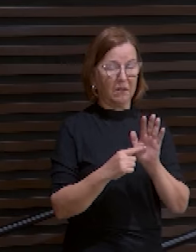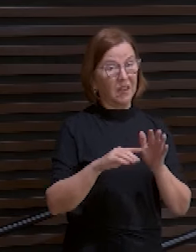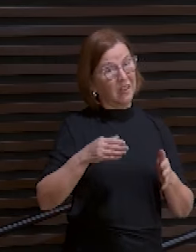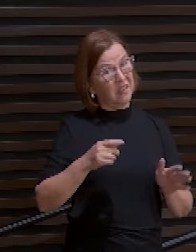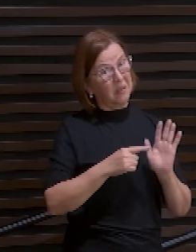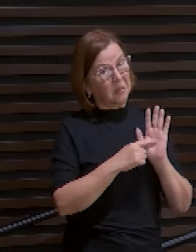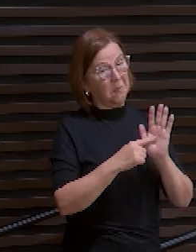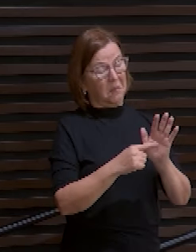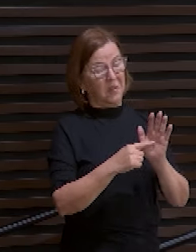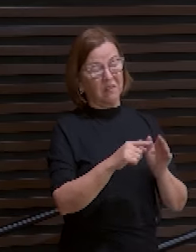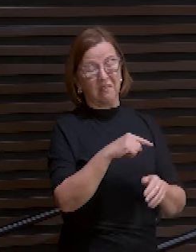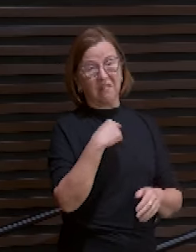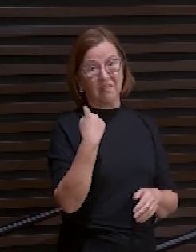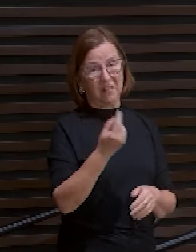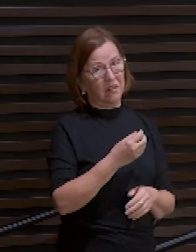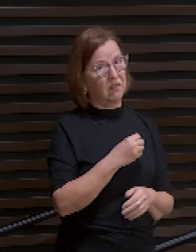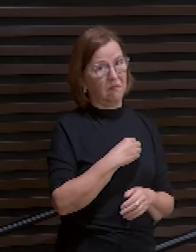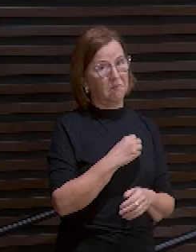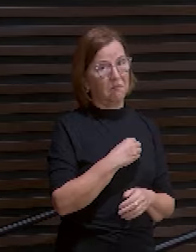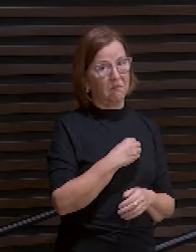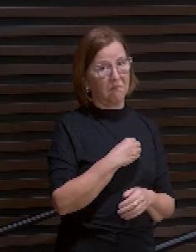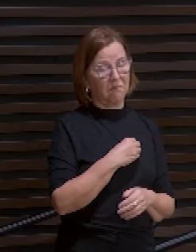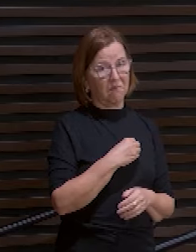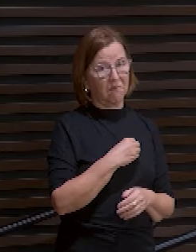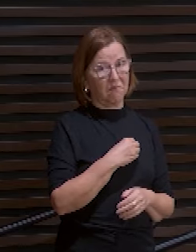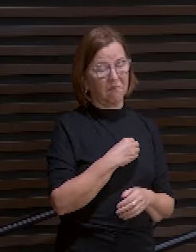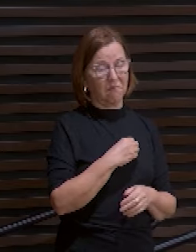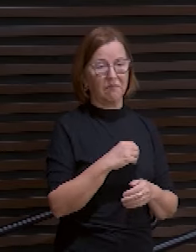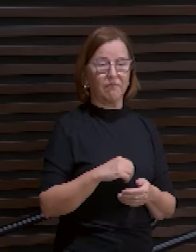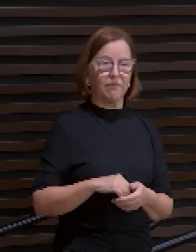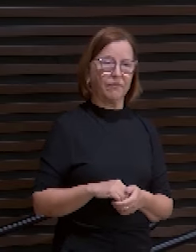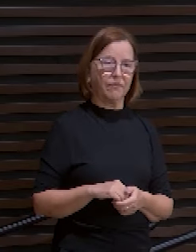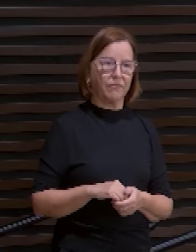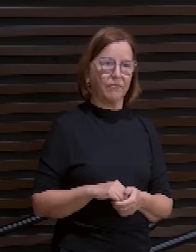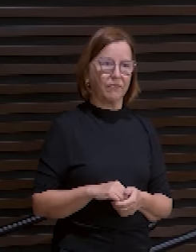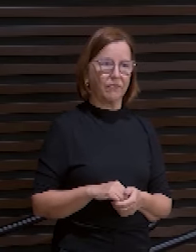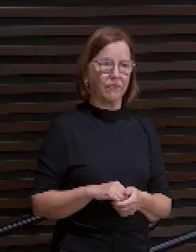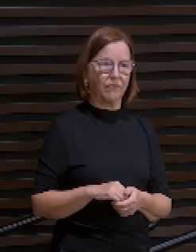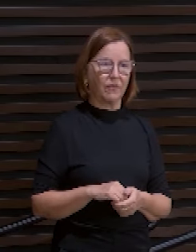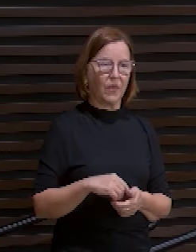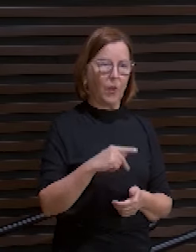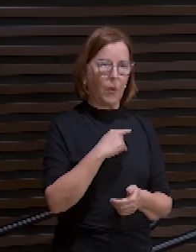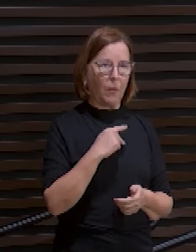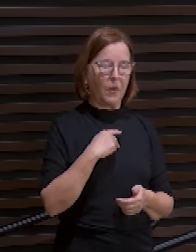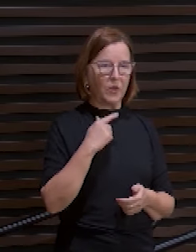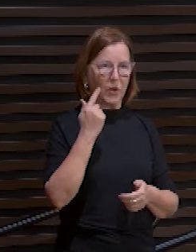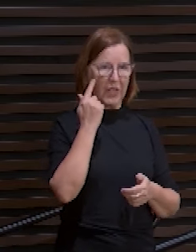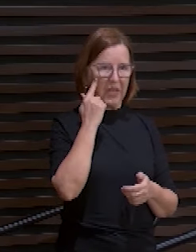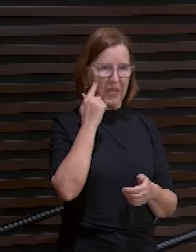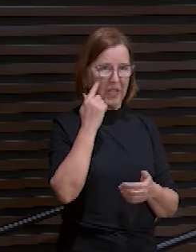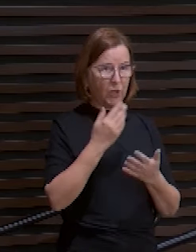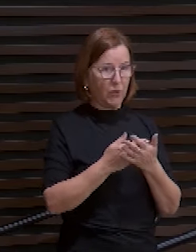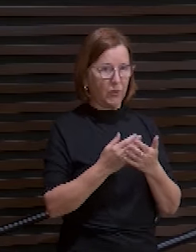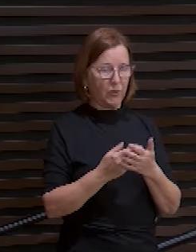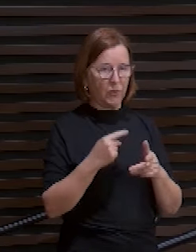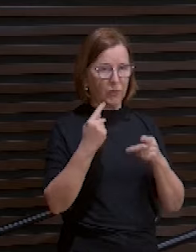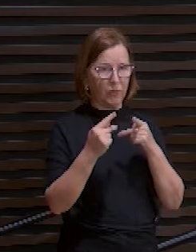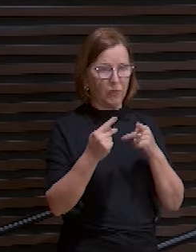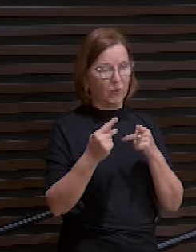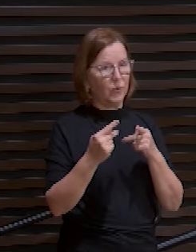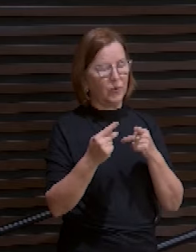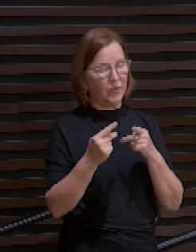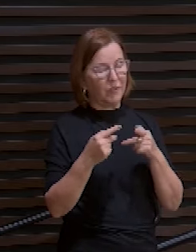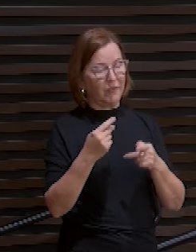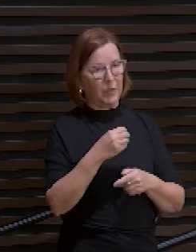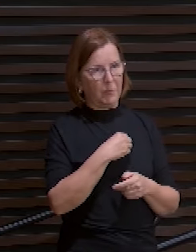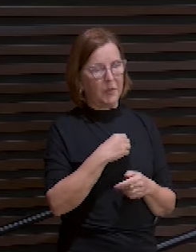de nosso pecado Glen Fonseca Paranaguá em um estudo sobre o pecado diz